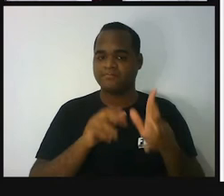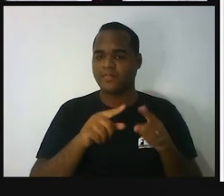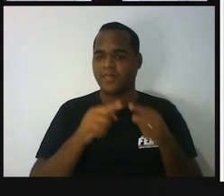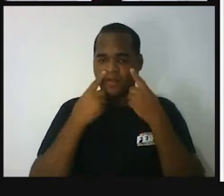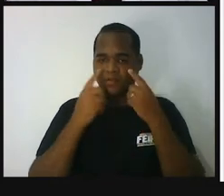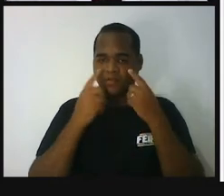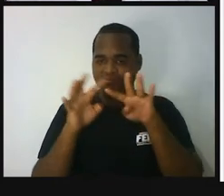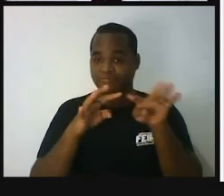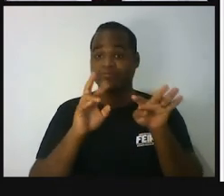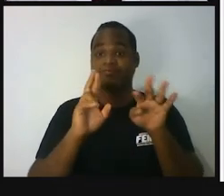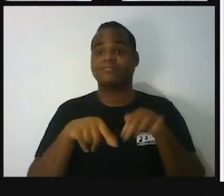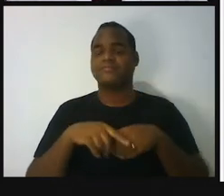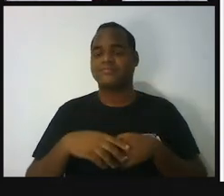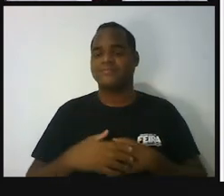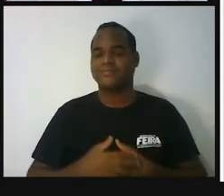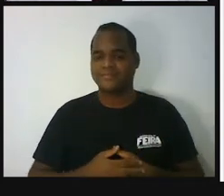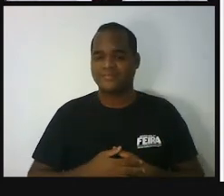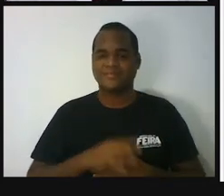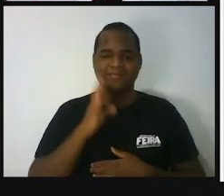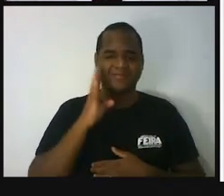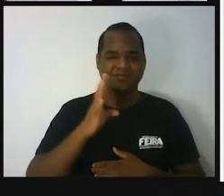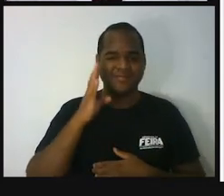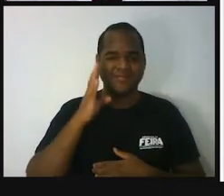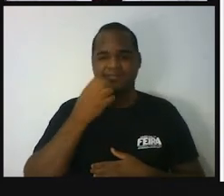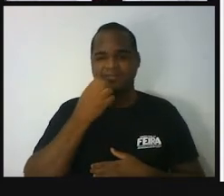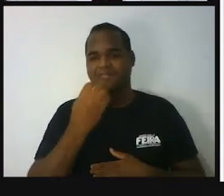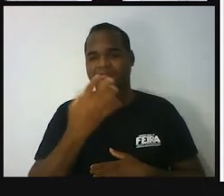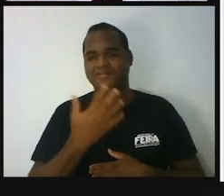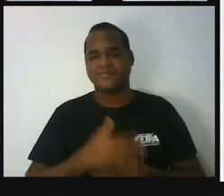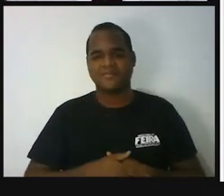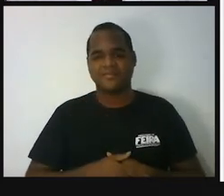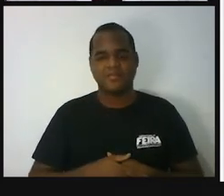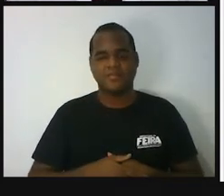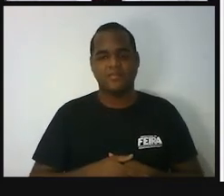né? Ficaria legal. Ó.